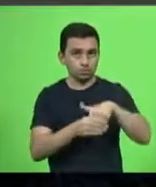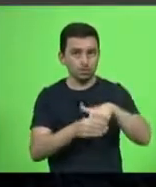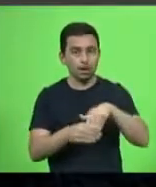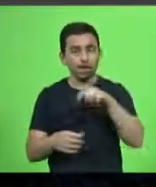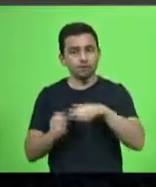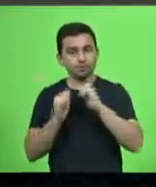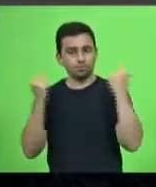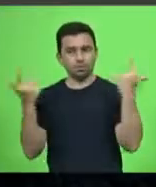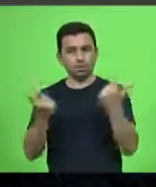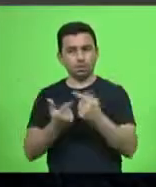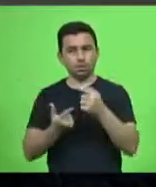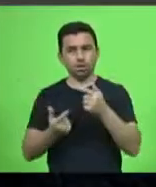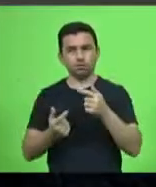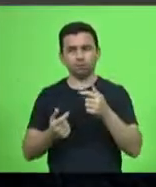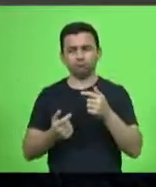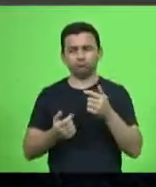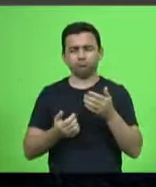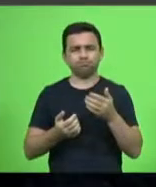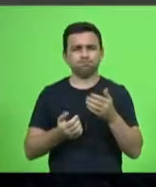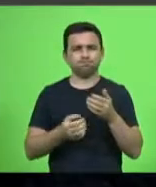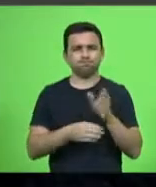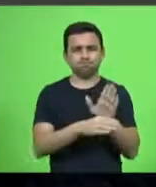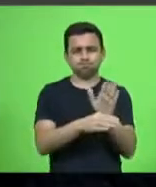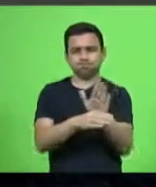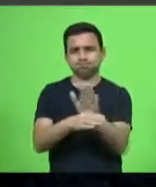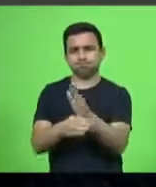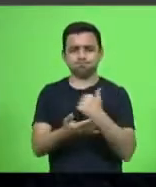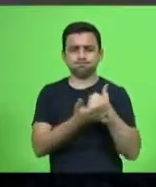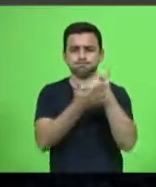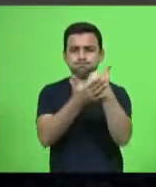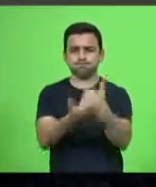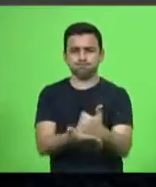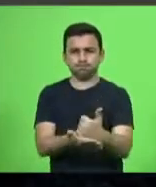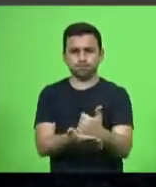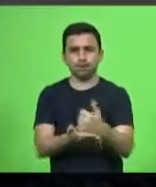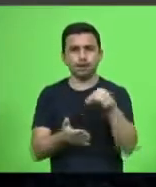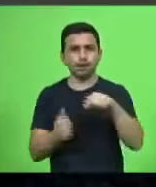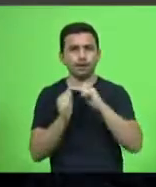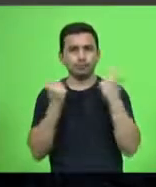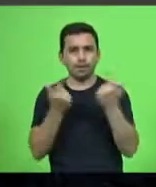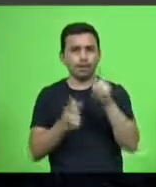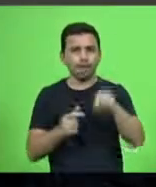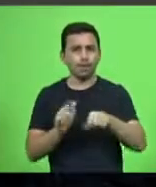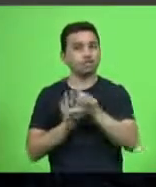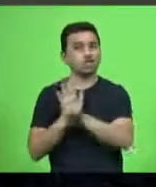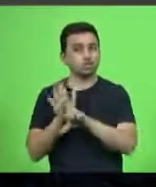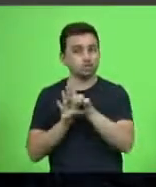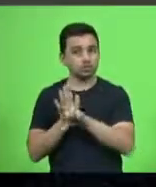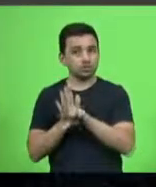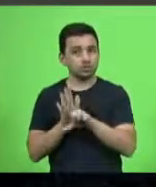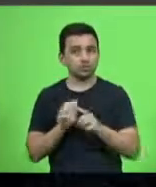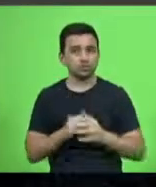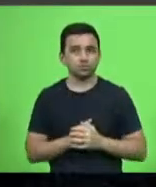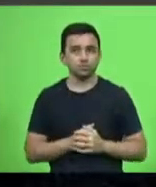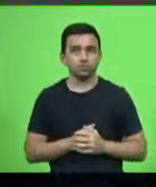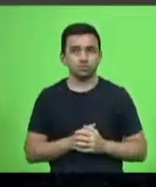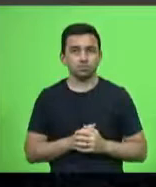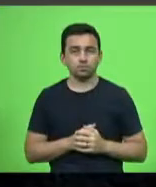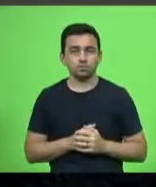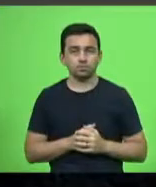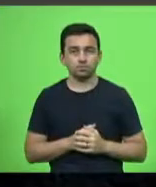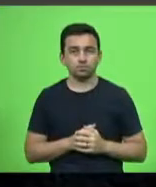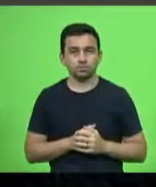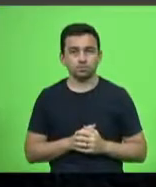dos deputados. O serviço de comunicação não está. Está a serviço do legislativo, então, do parlamento. E o que é